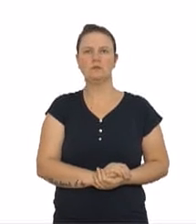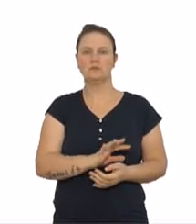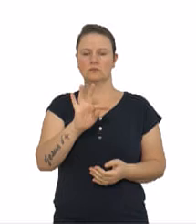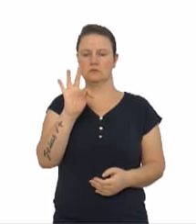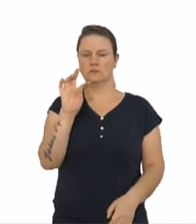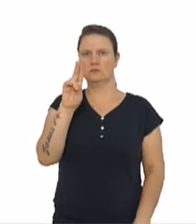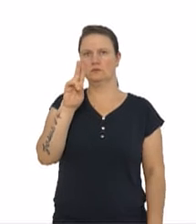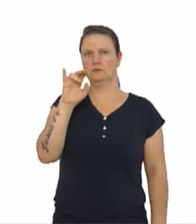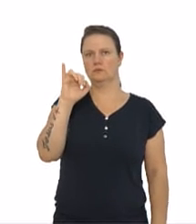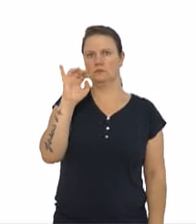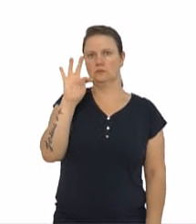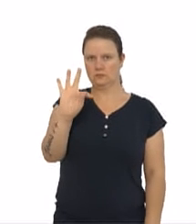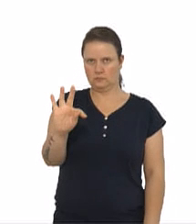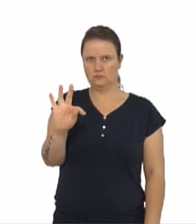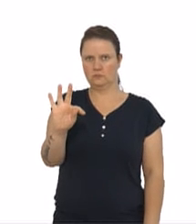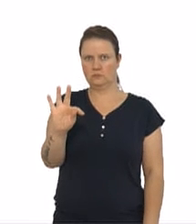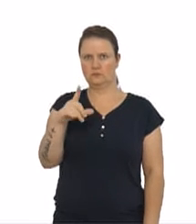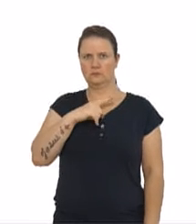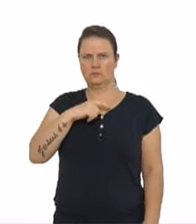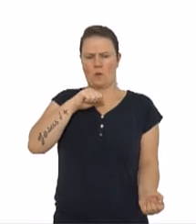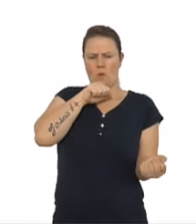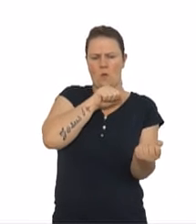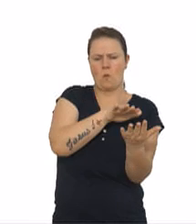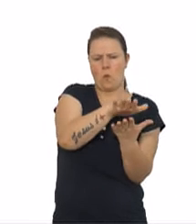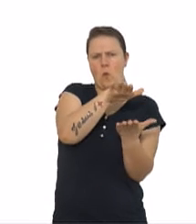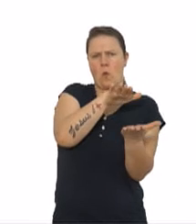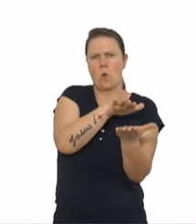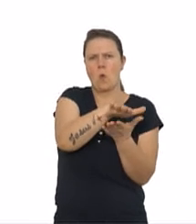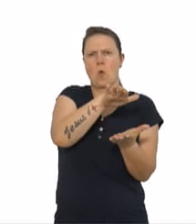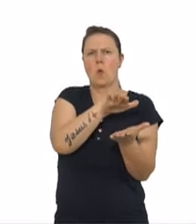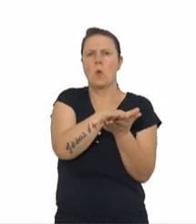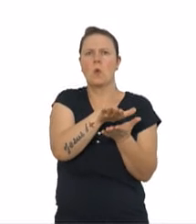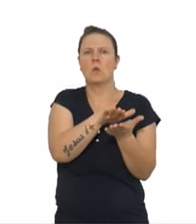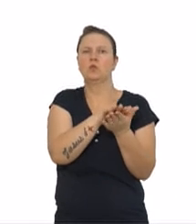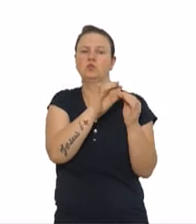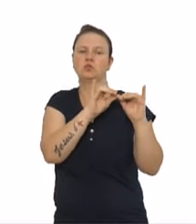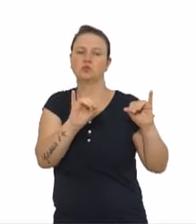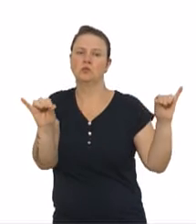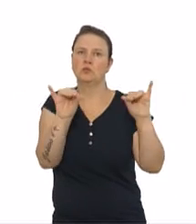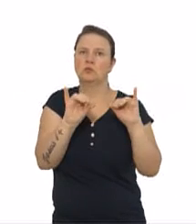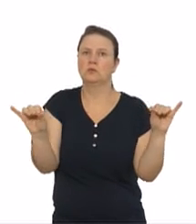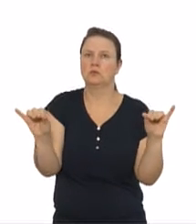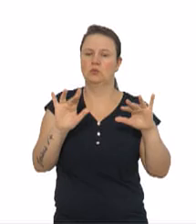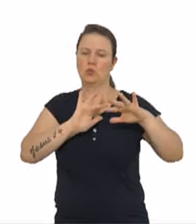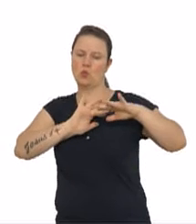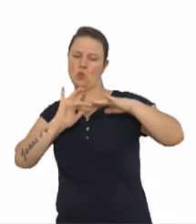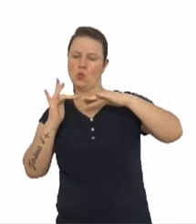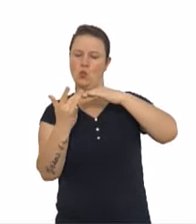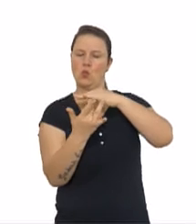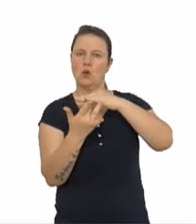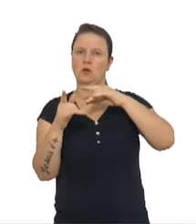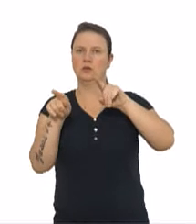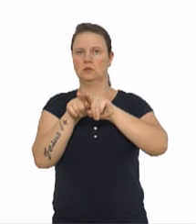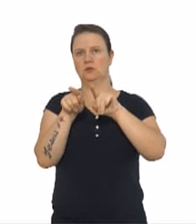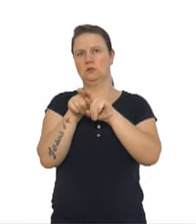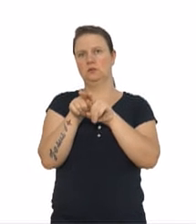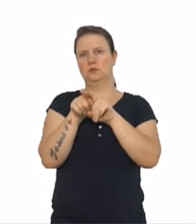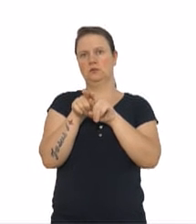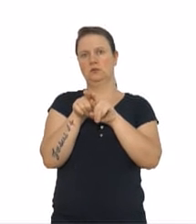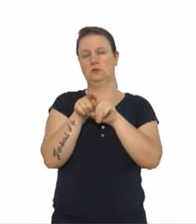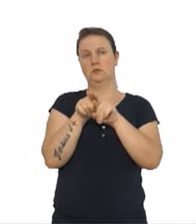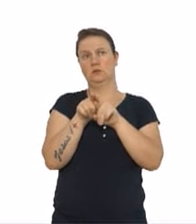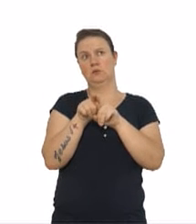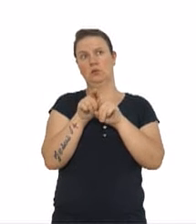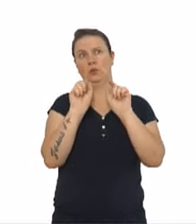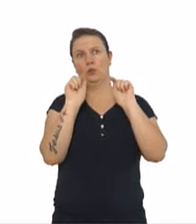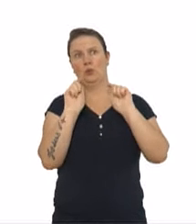Tweet, nome que recebem as publicações, este mensagem que publicamos em uma rede social. Se pode usar a